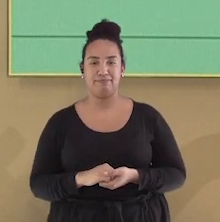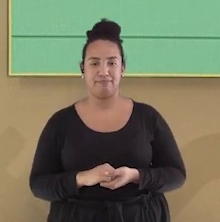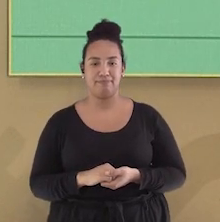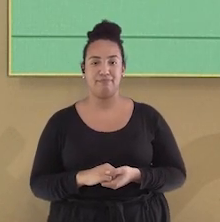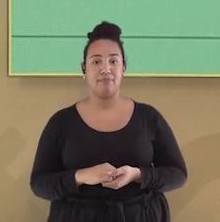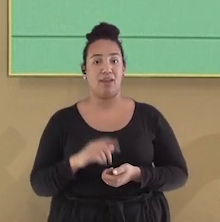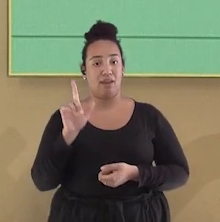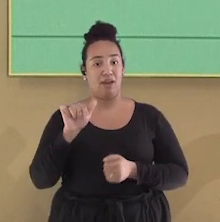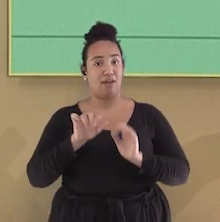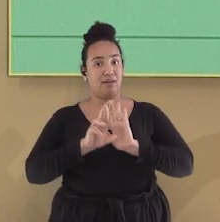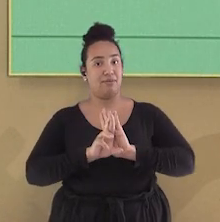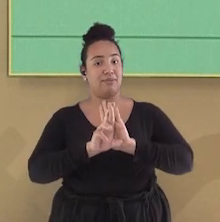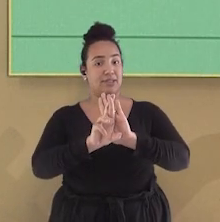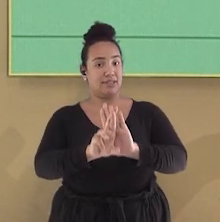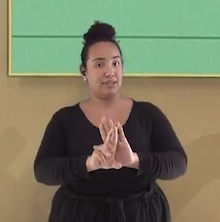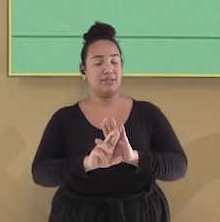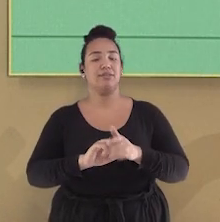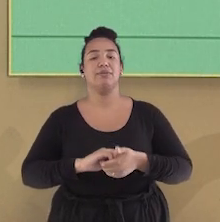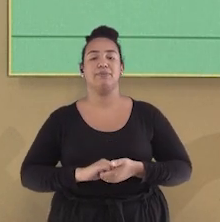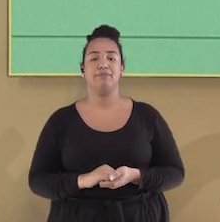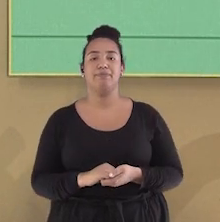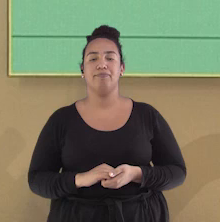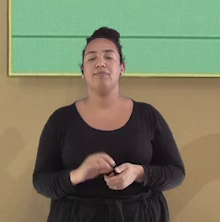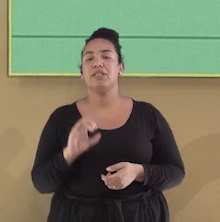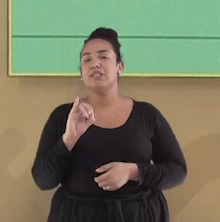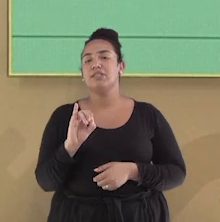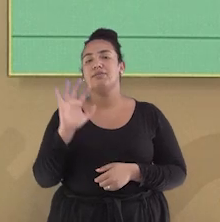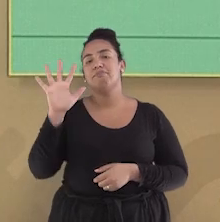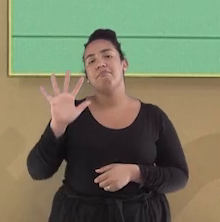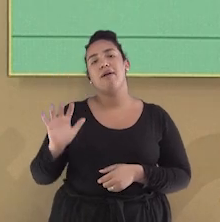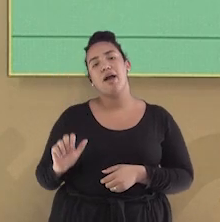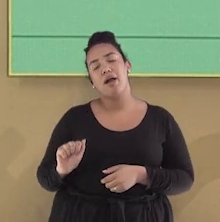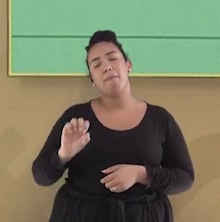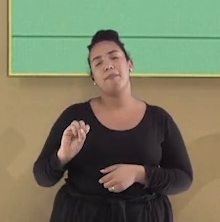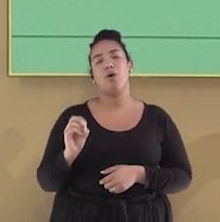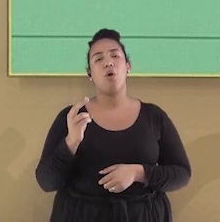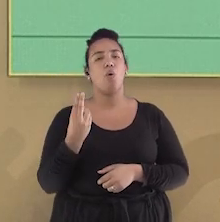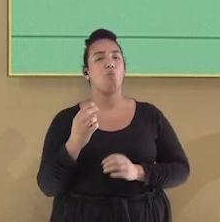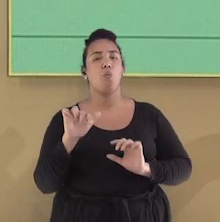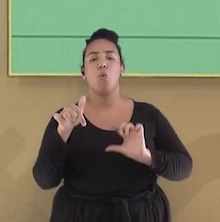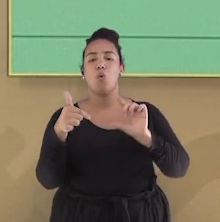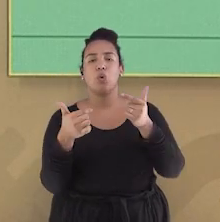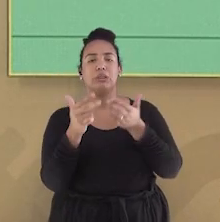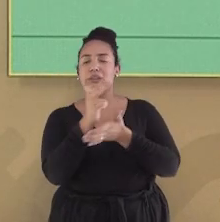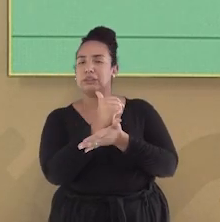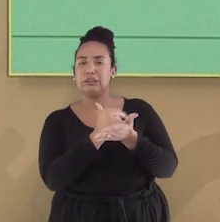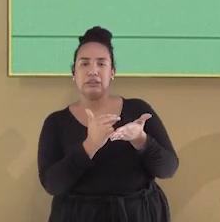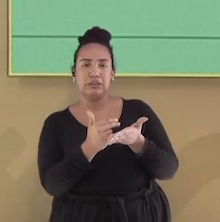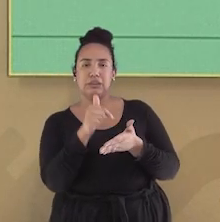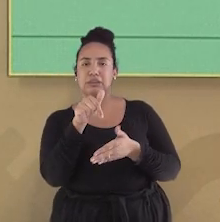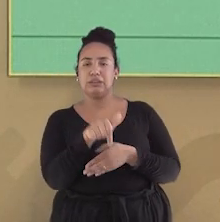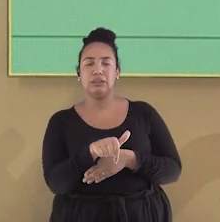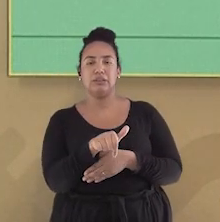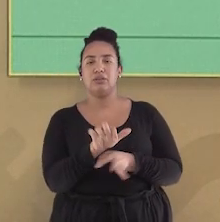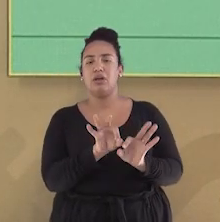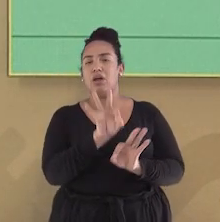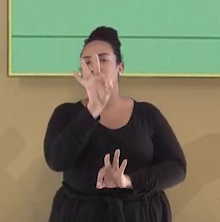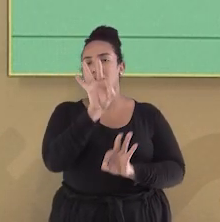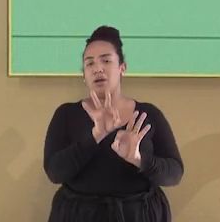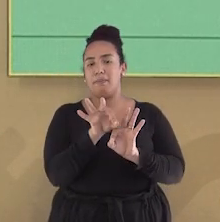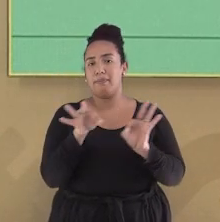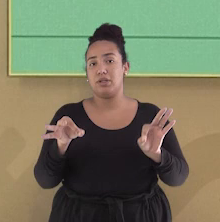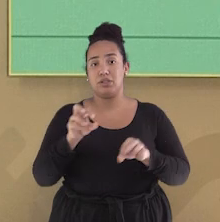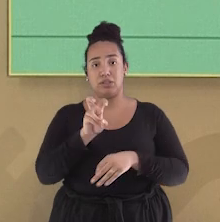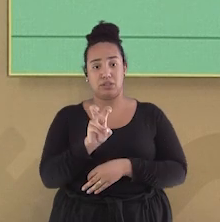o tamanho da representação. Se o mapa ou qualquer outro desenho tivesse 5 centímetros neste